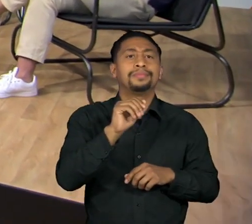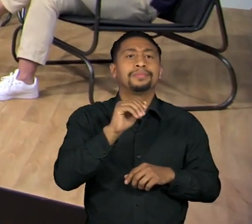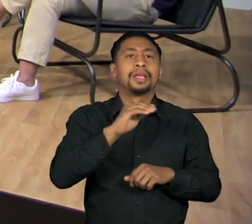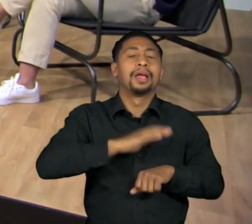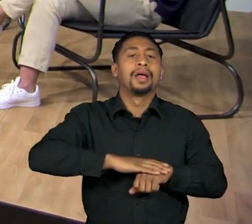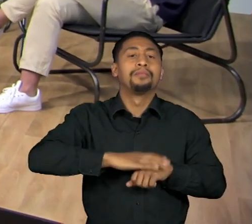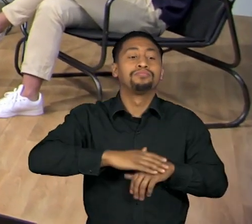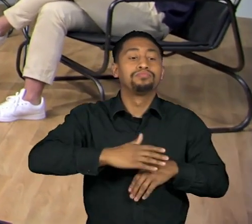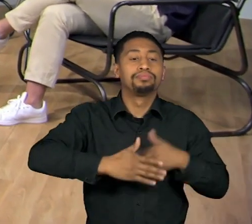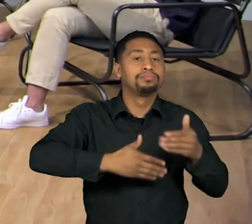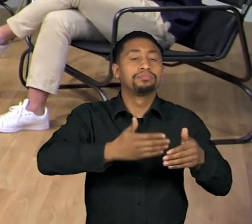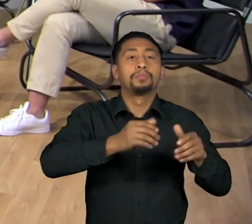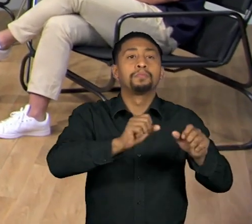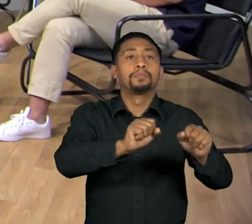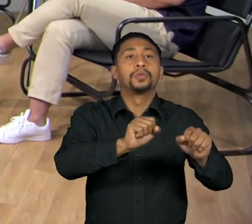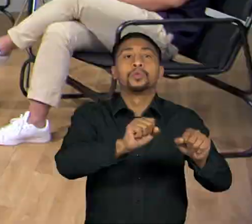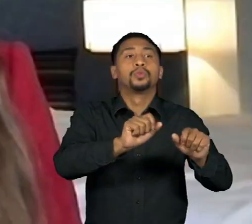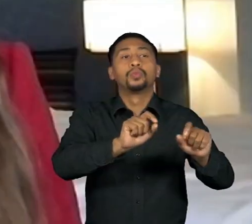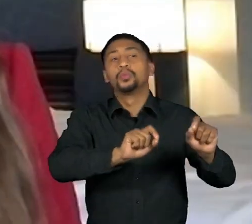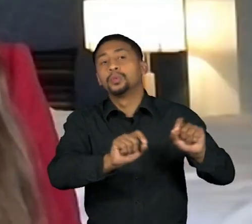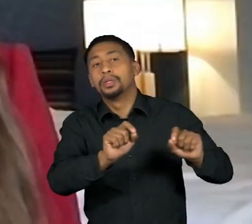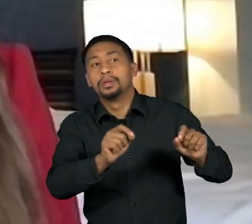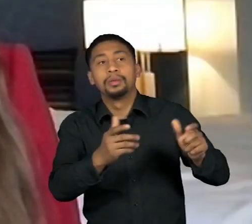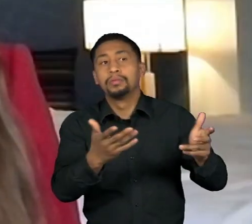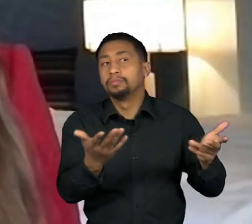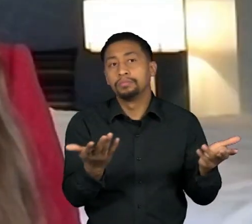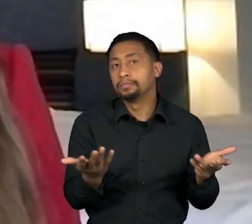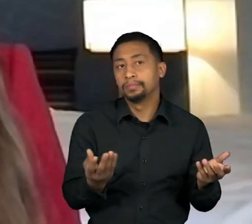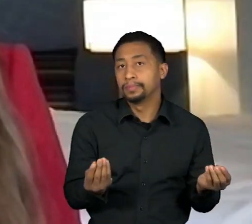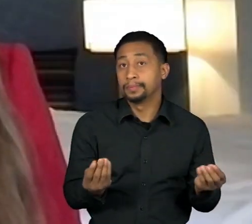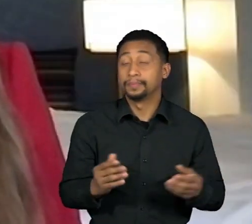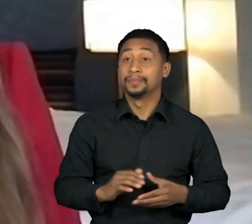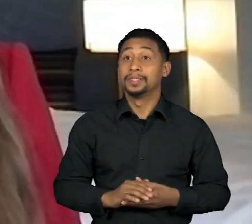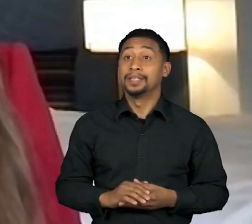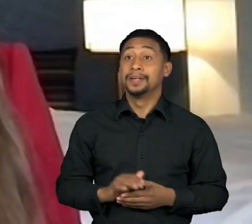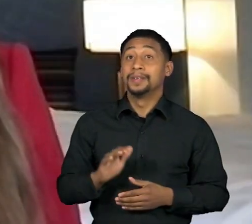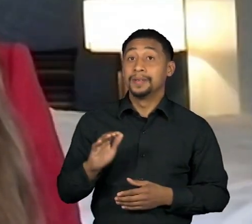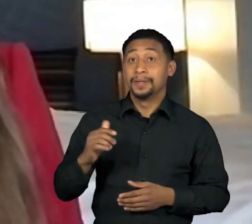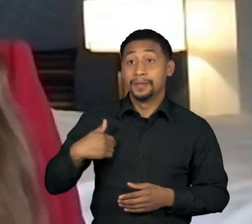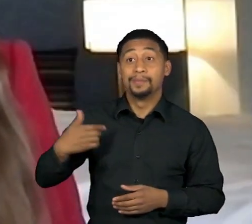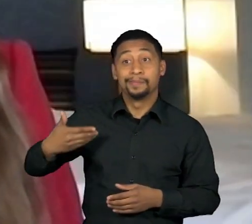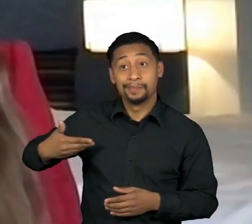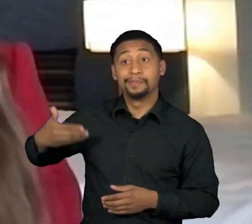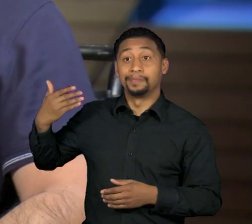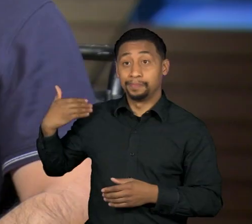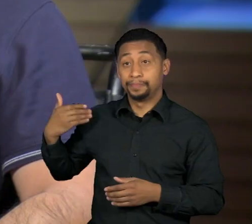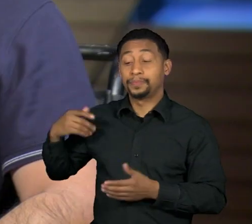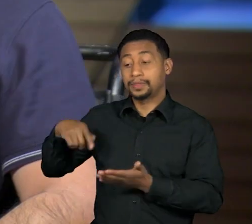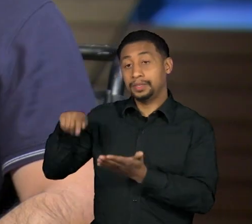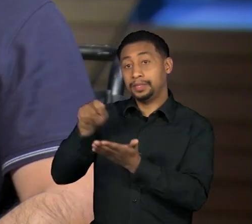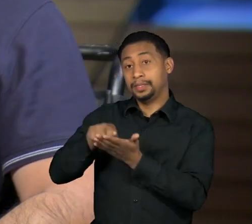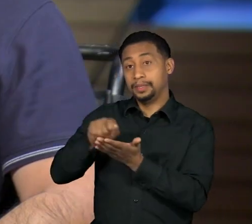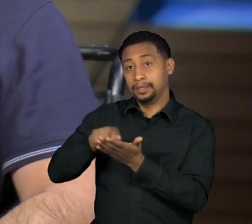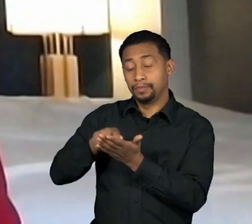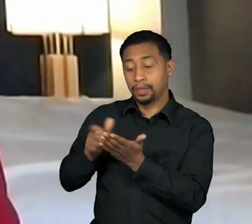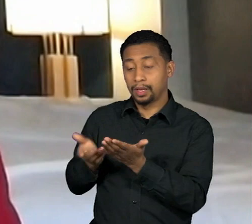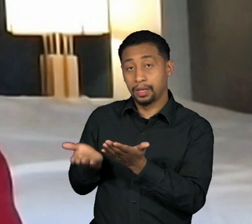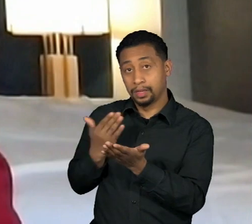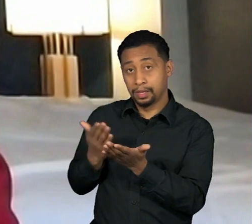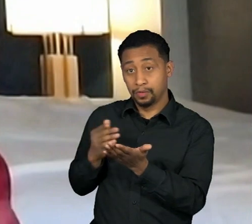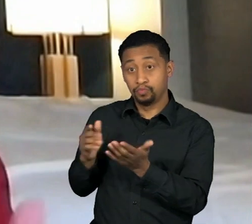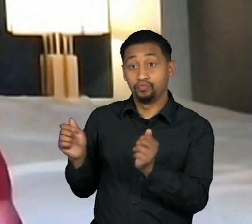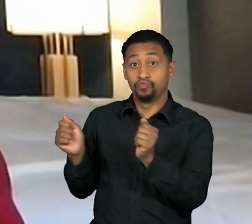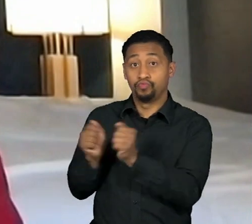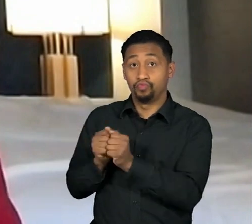ela pode trazer para os professores. Eu também recentemente escrevi um livro junto com colegas e eu